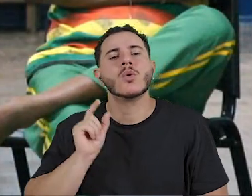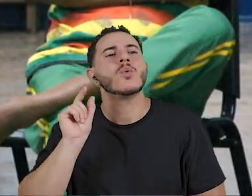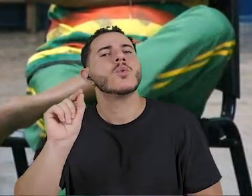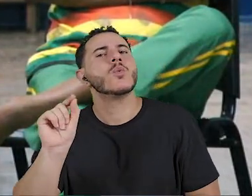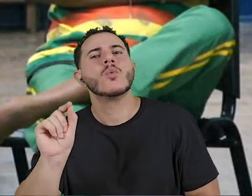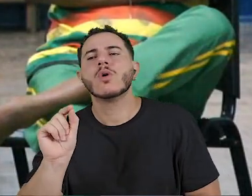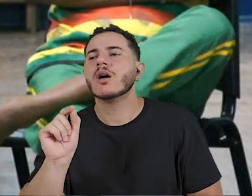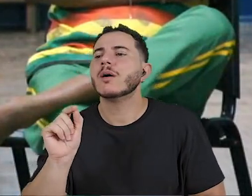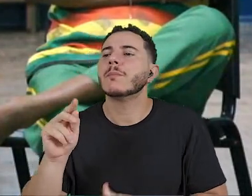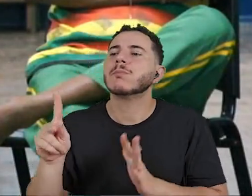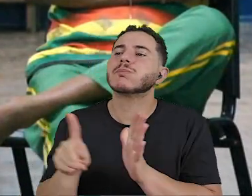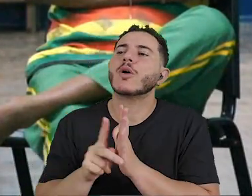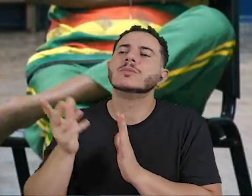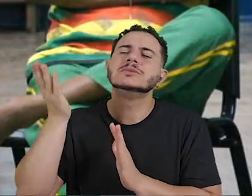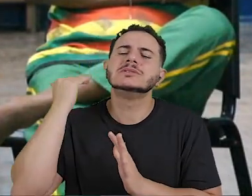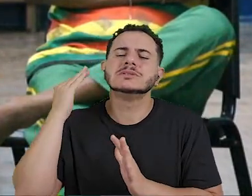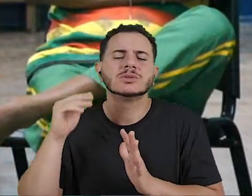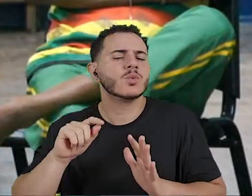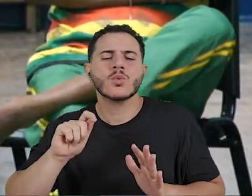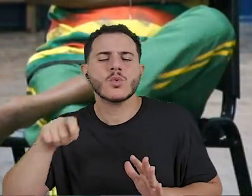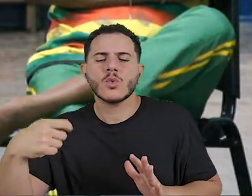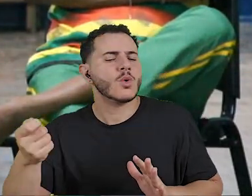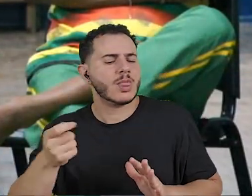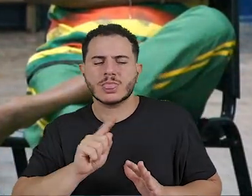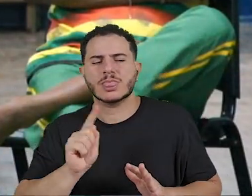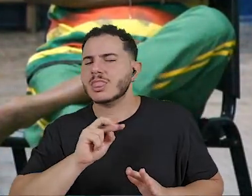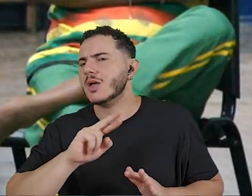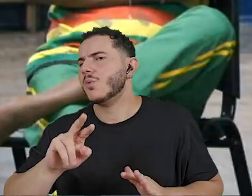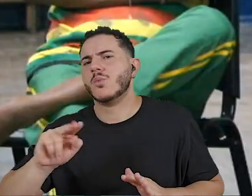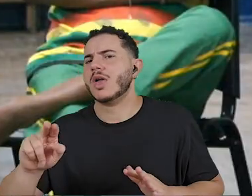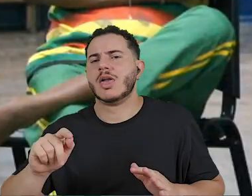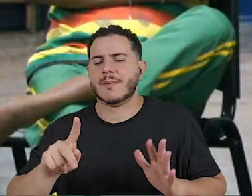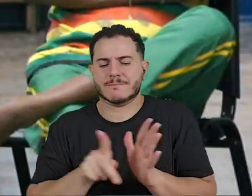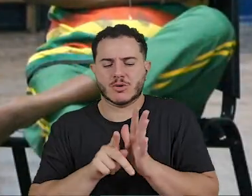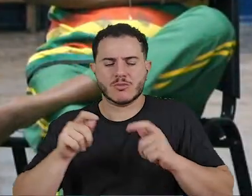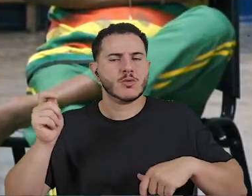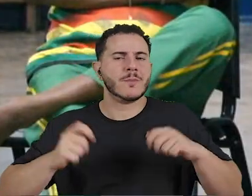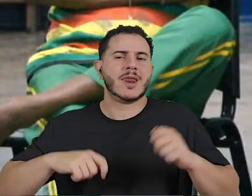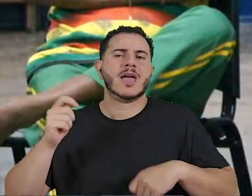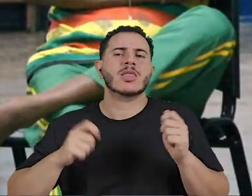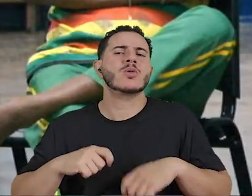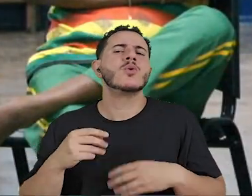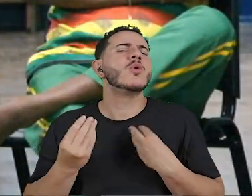eram originalmente do maracatu, como que isso aconteceu